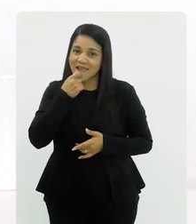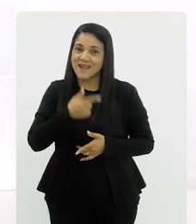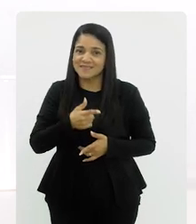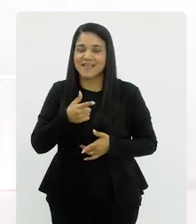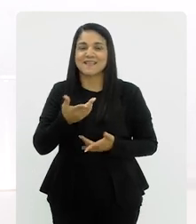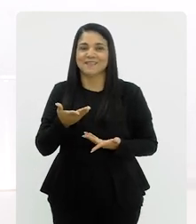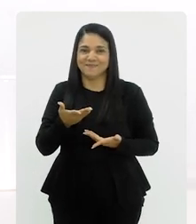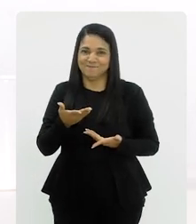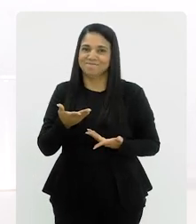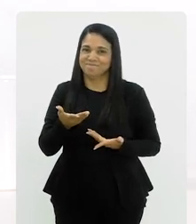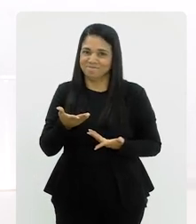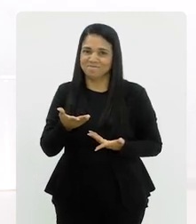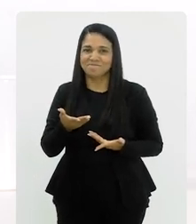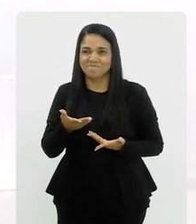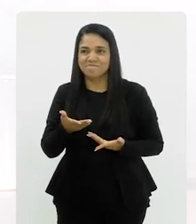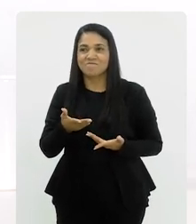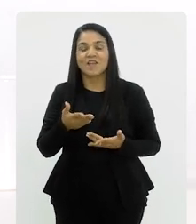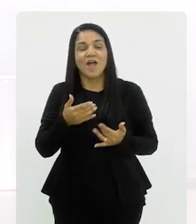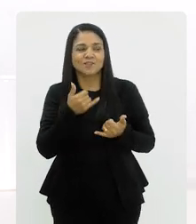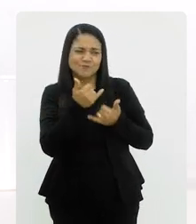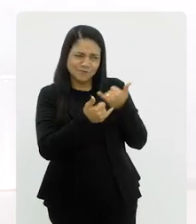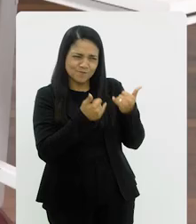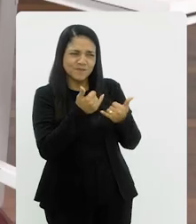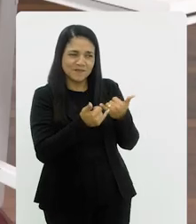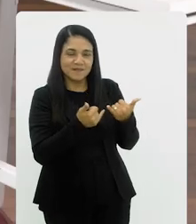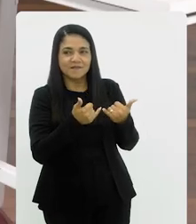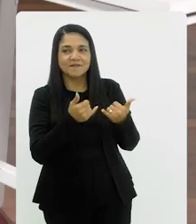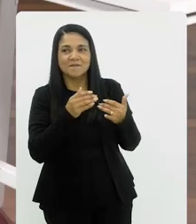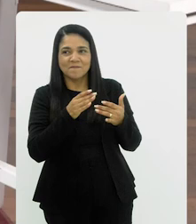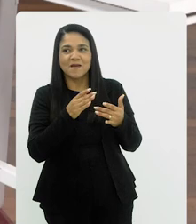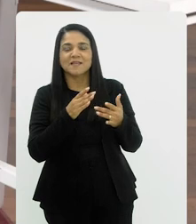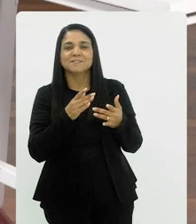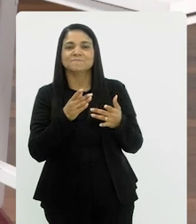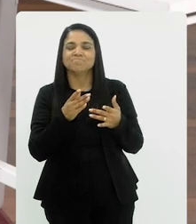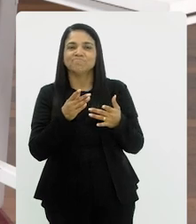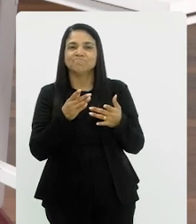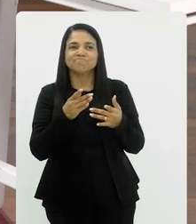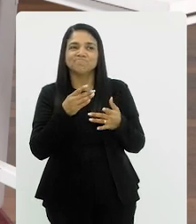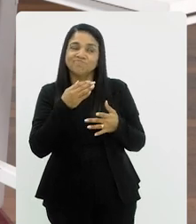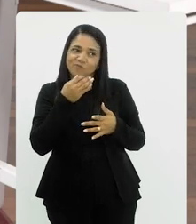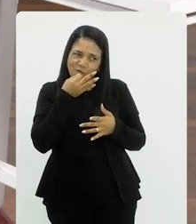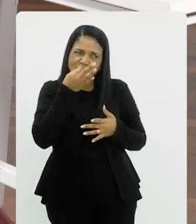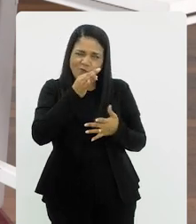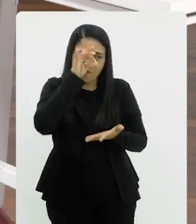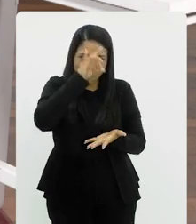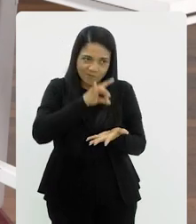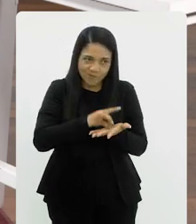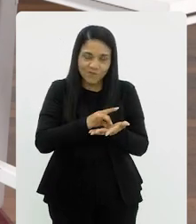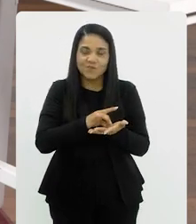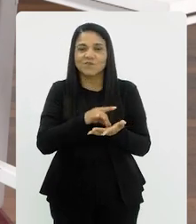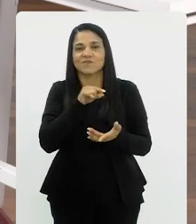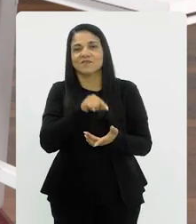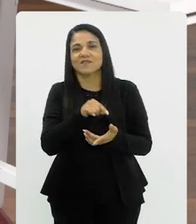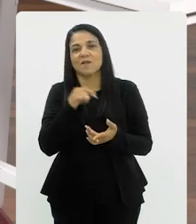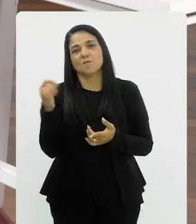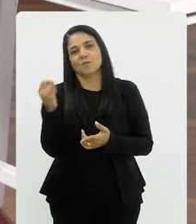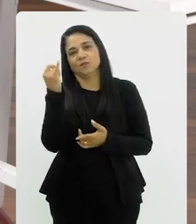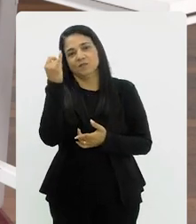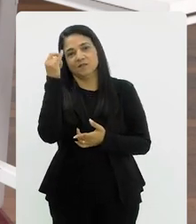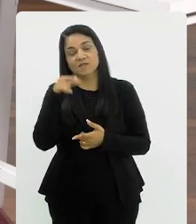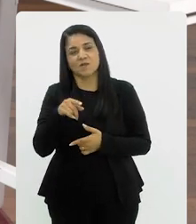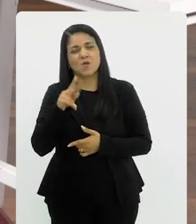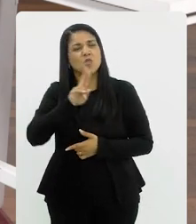mais pitoresco e engraçado que aconteceu. A gente brinca com isso, mas eu volto a comentar